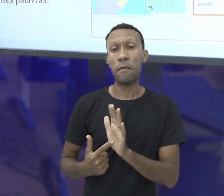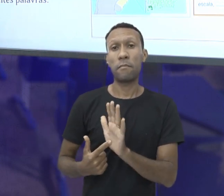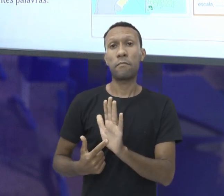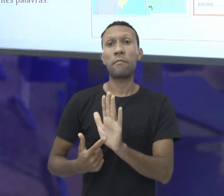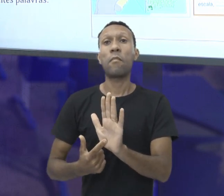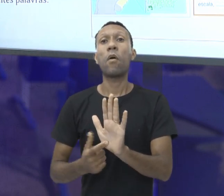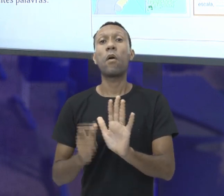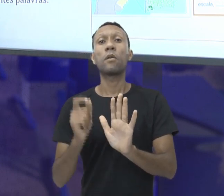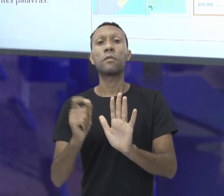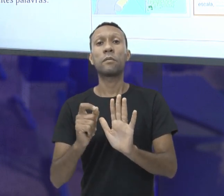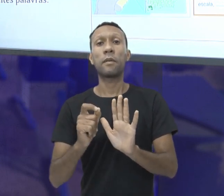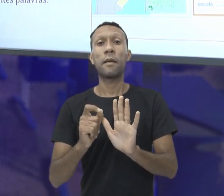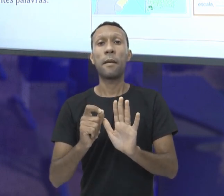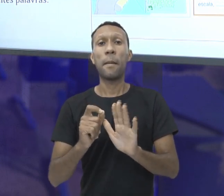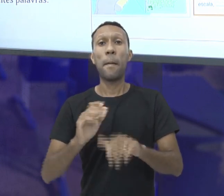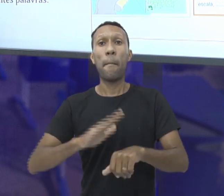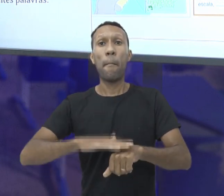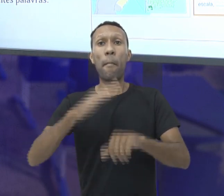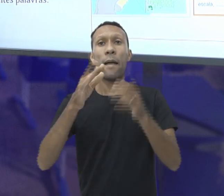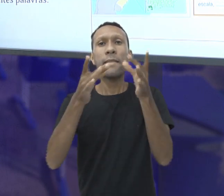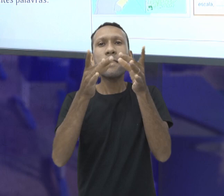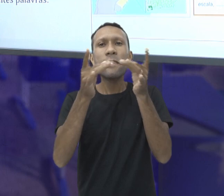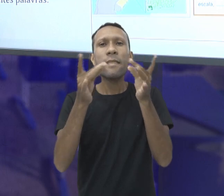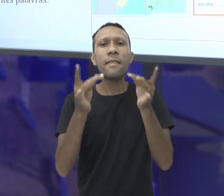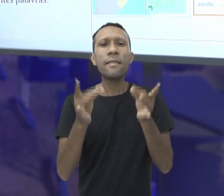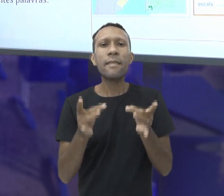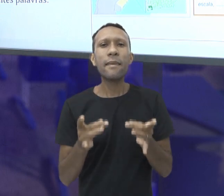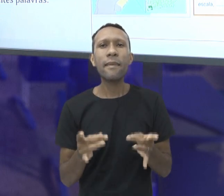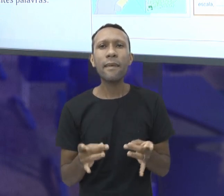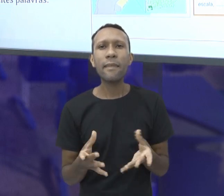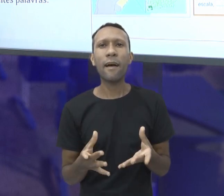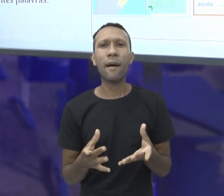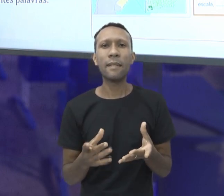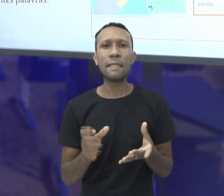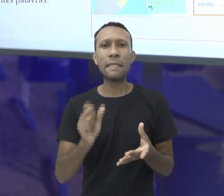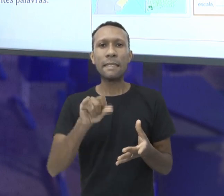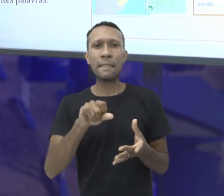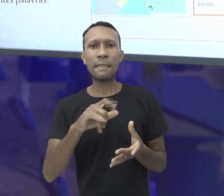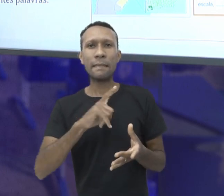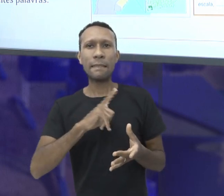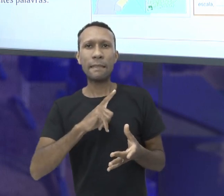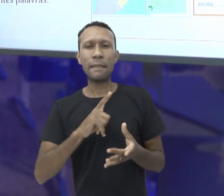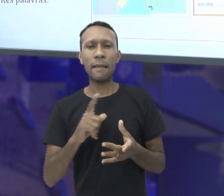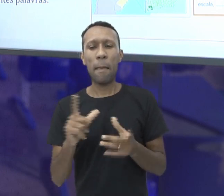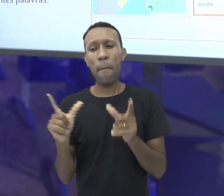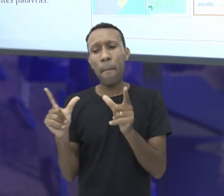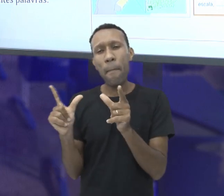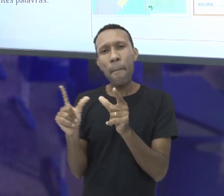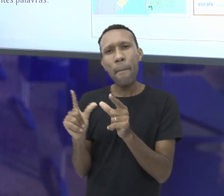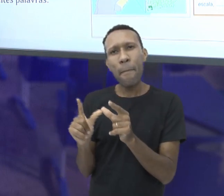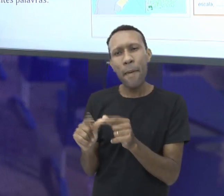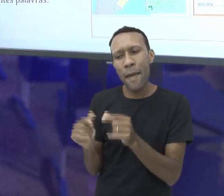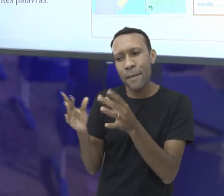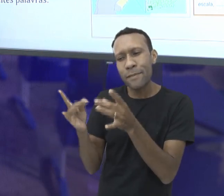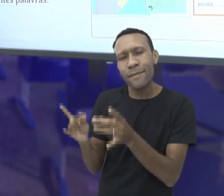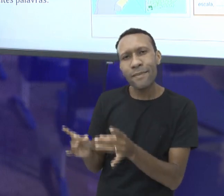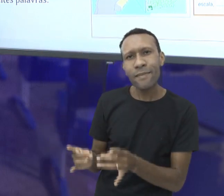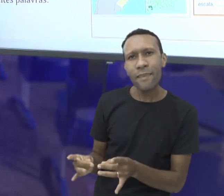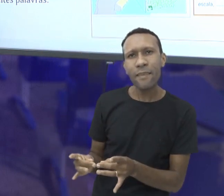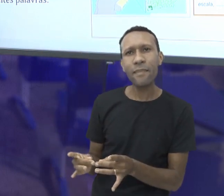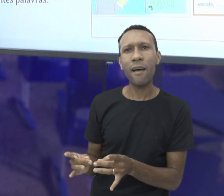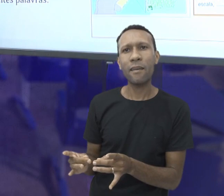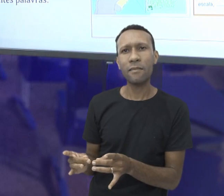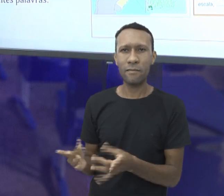menor detalhes sobre aquele mapa, com menos riqueza de detalhes. O denominador